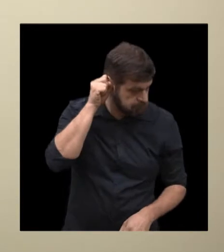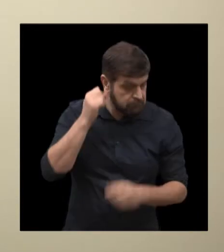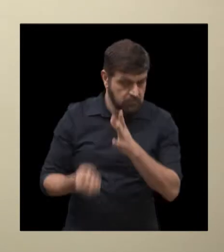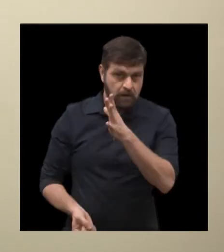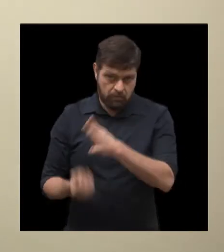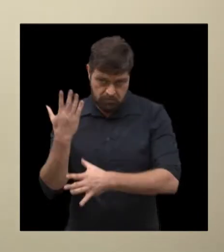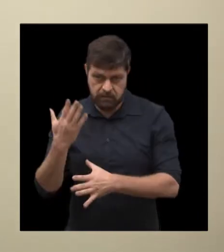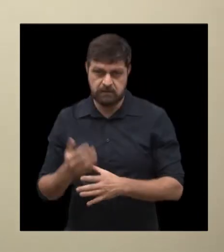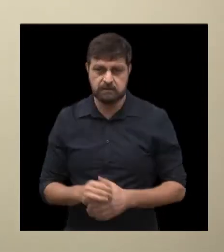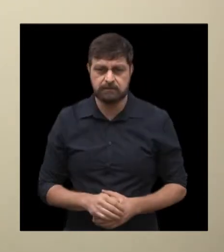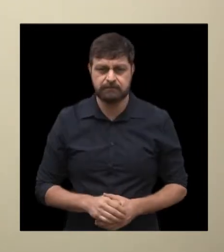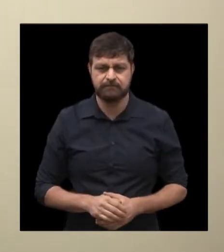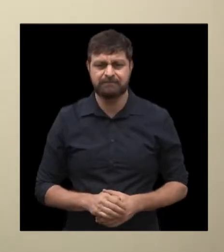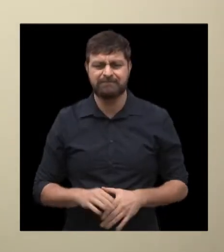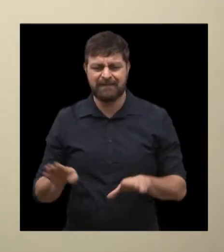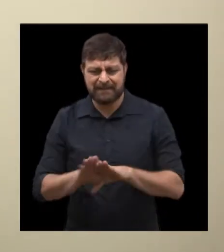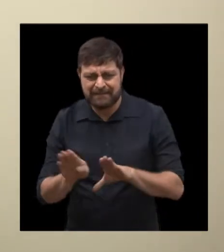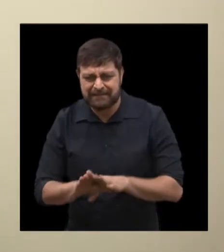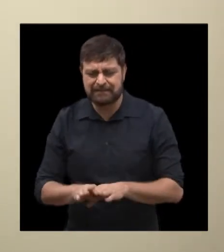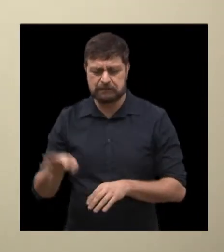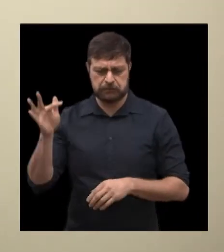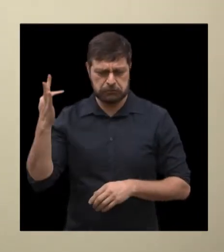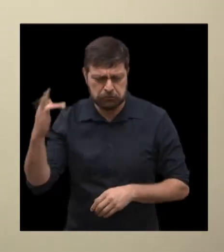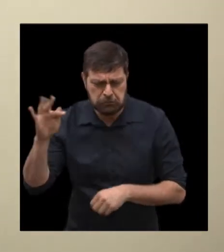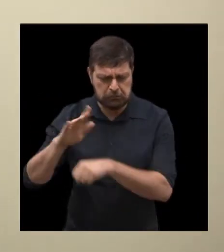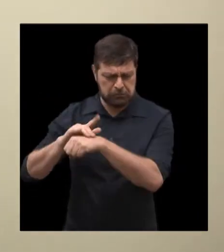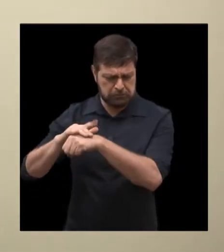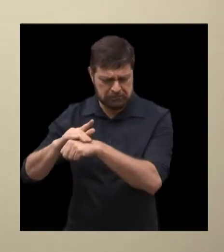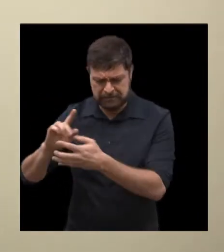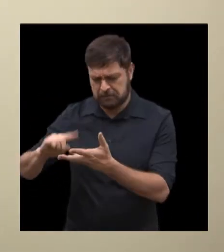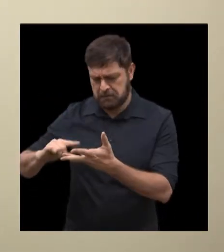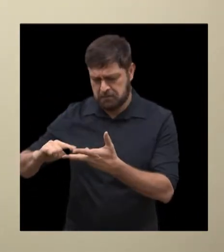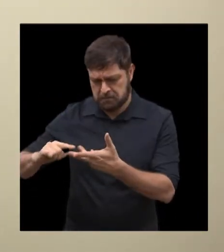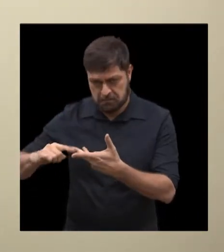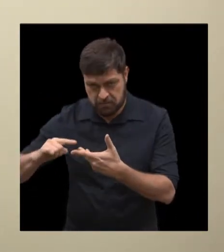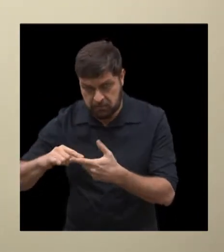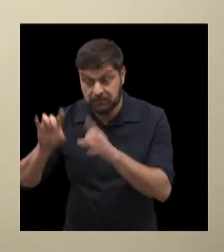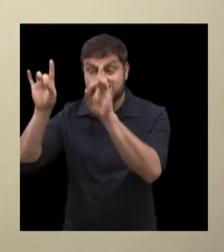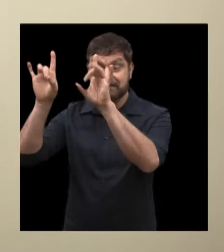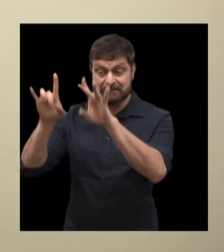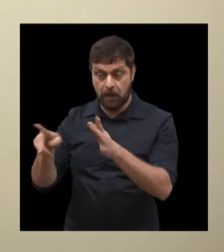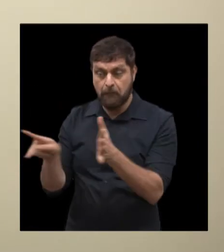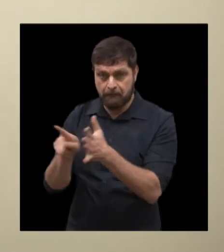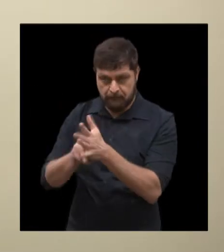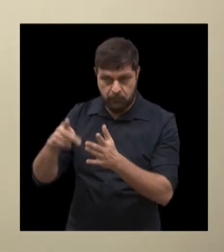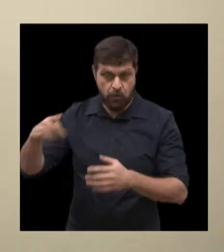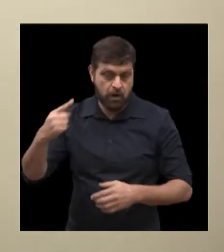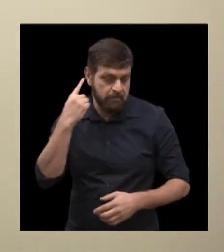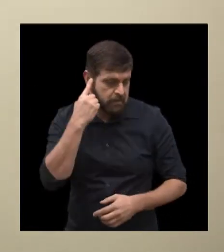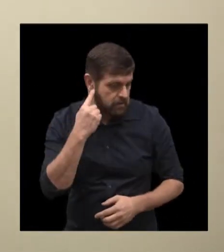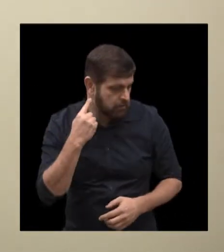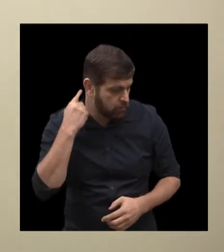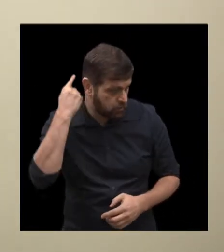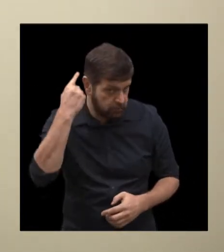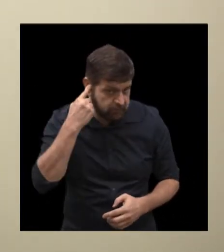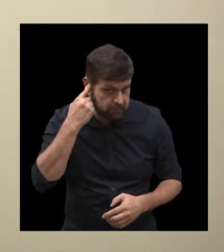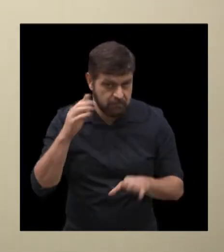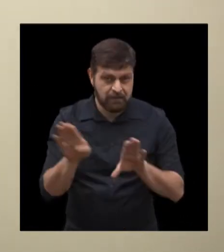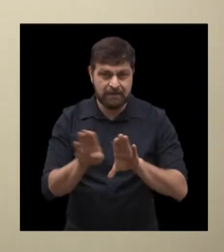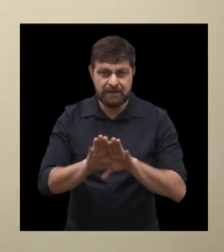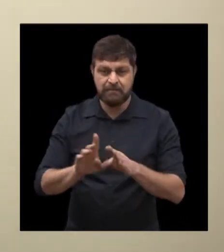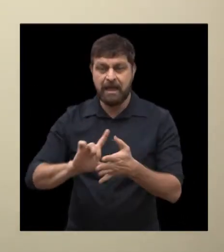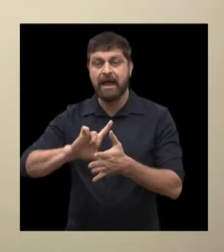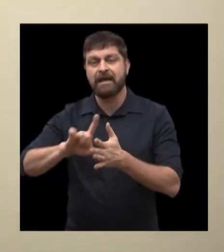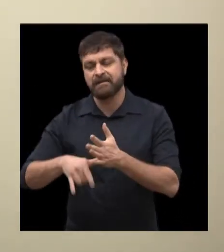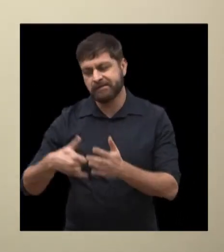da vida, infecções repetitivas, algumas doenças específicas do ouvido, ou então na fase